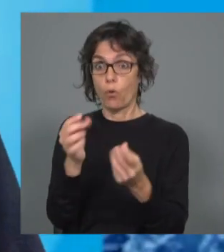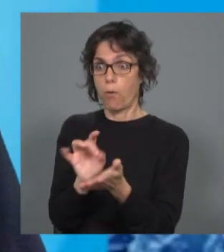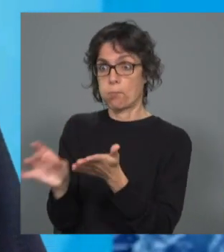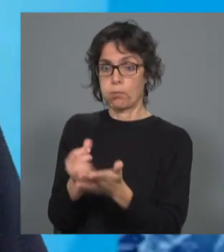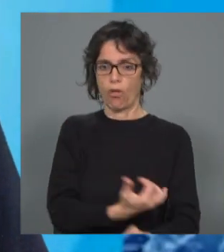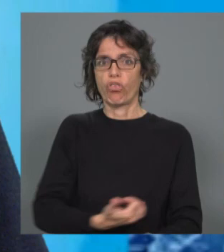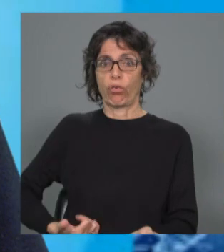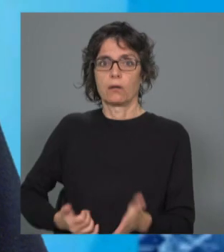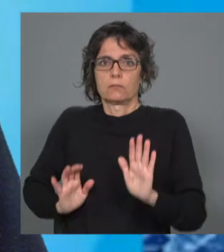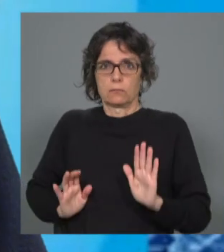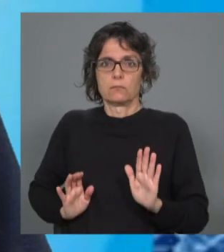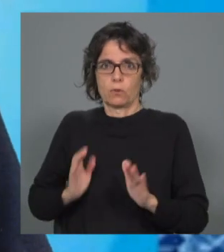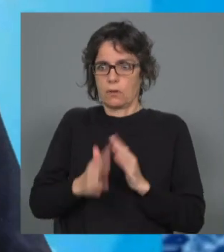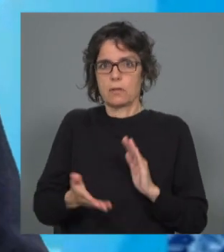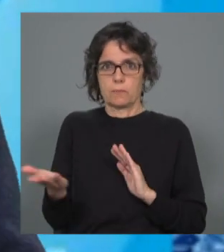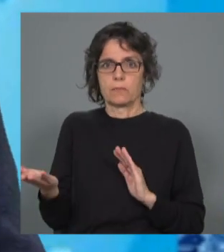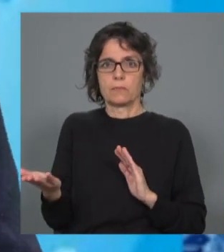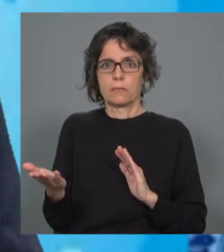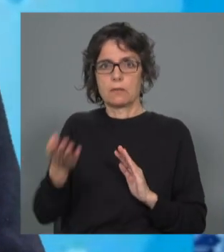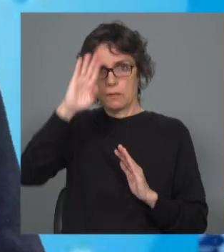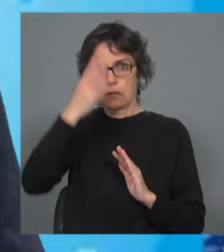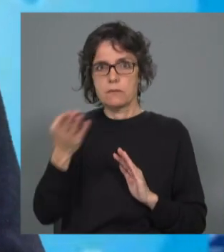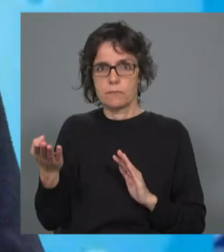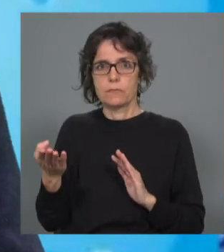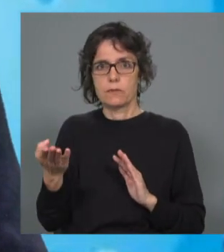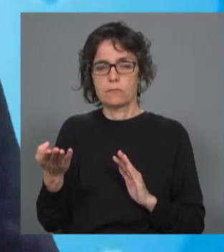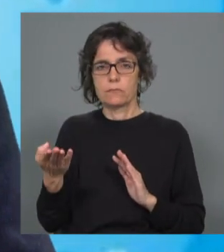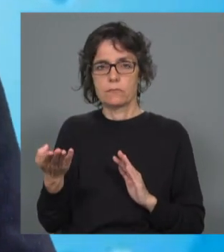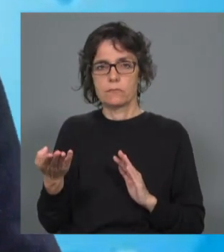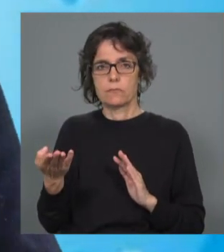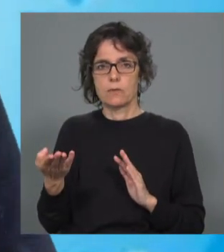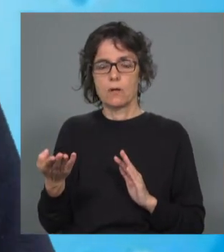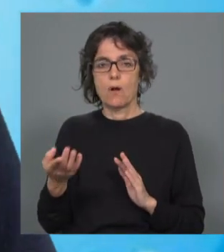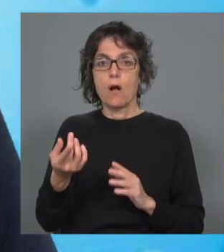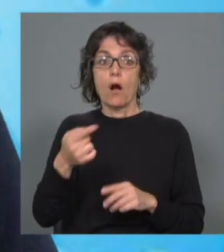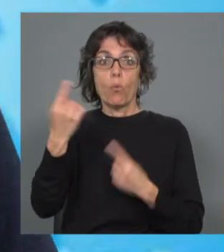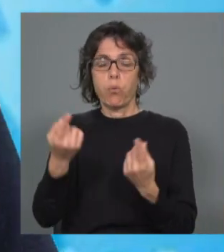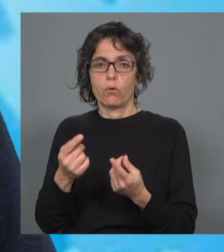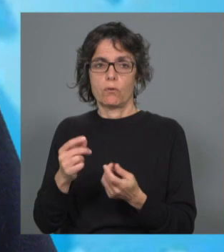naturalmente, muito dele do mais mal pago